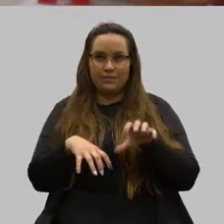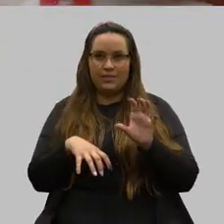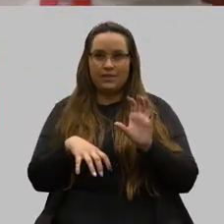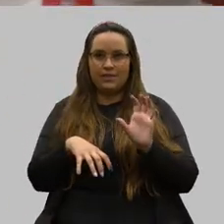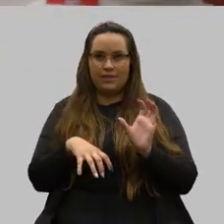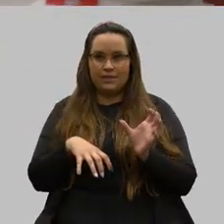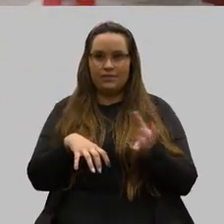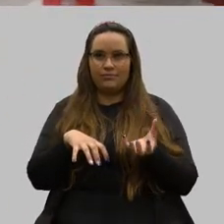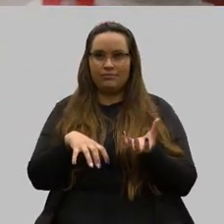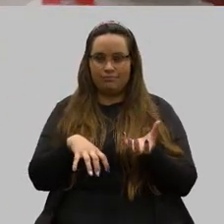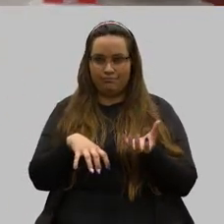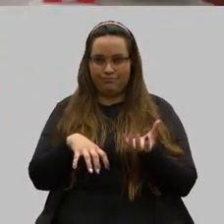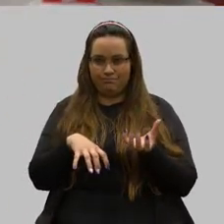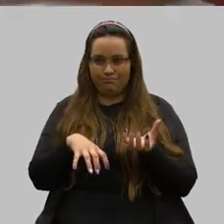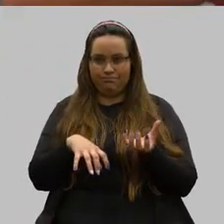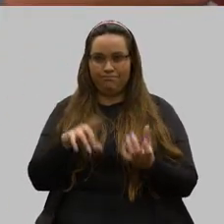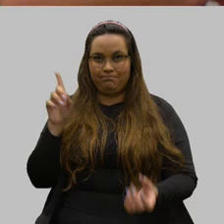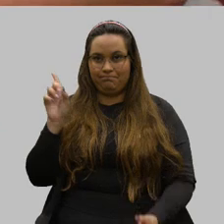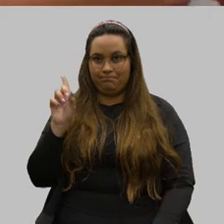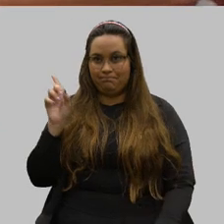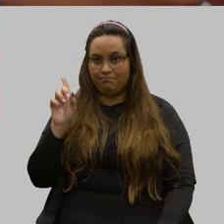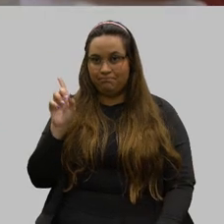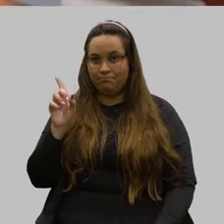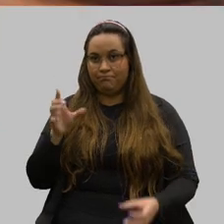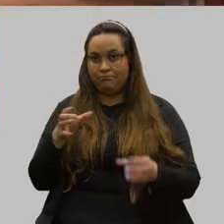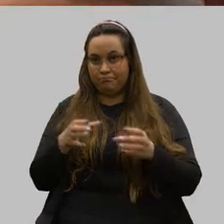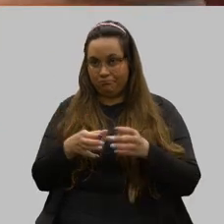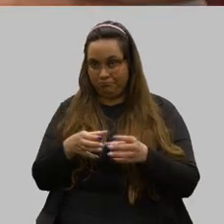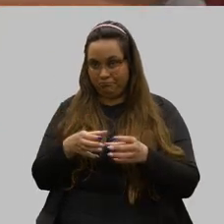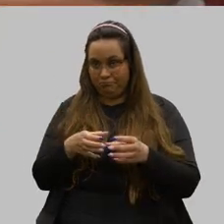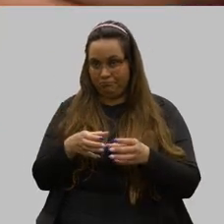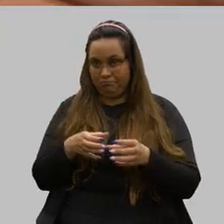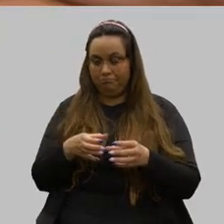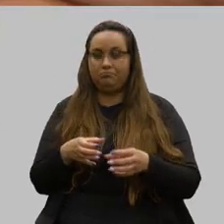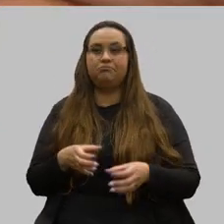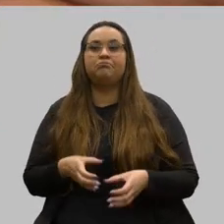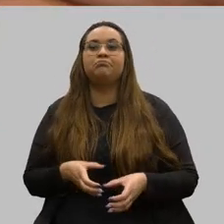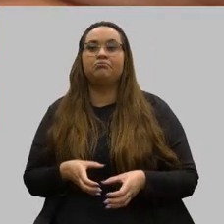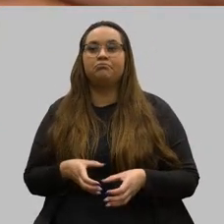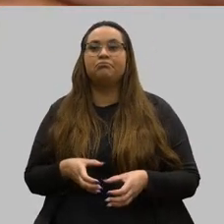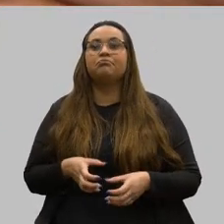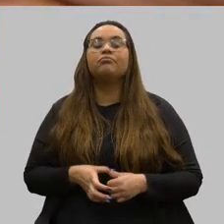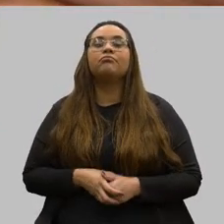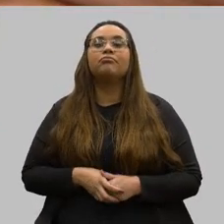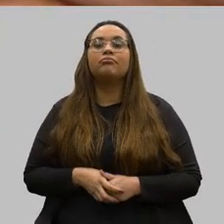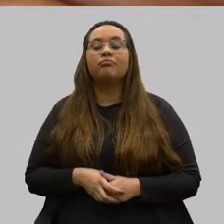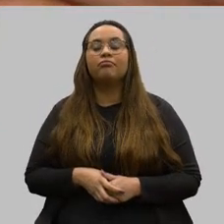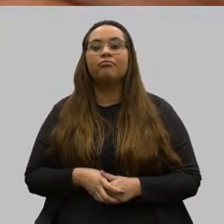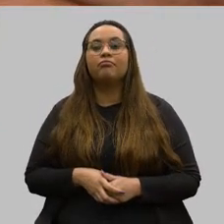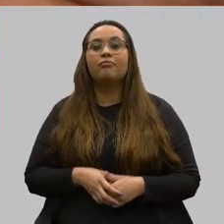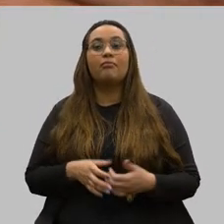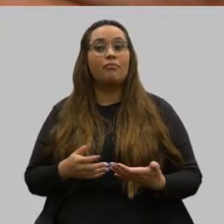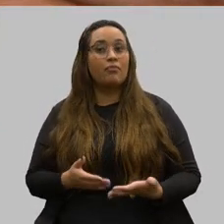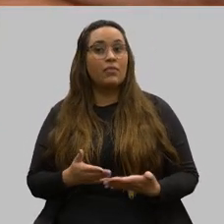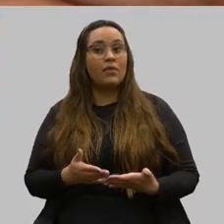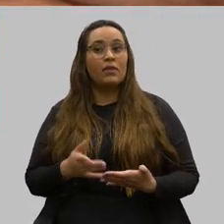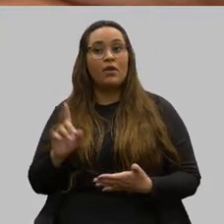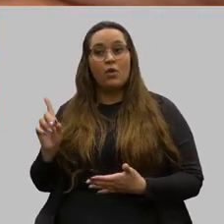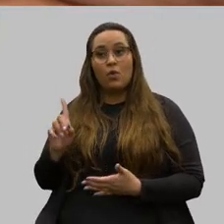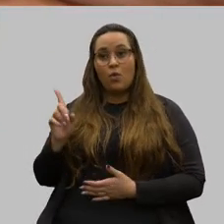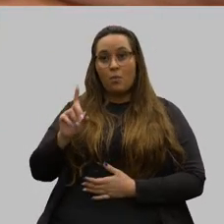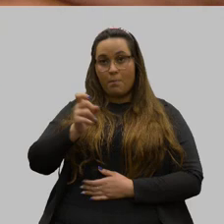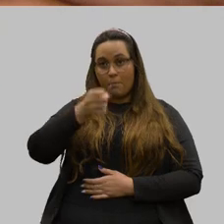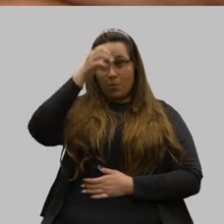prédios lá onde há o problema colocado eh o laudo que o bombeiro emitiu